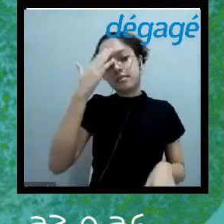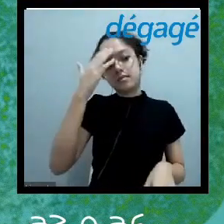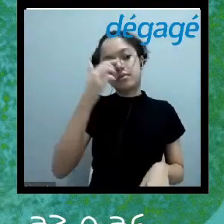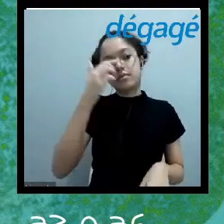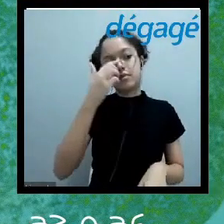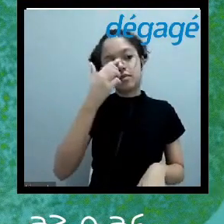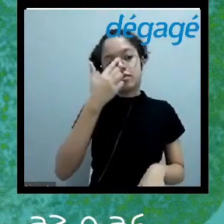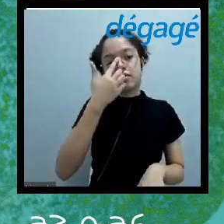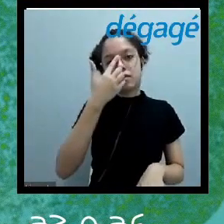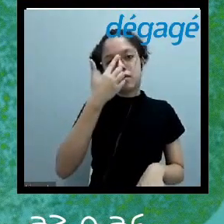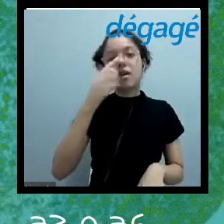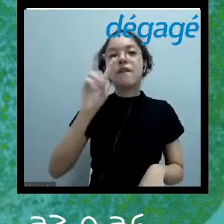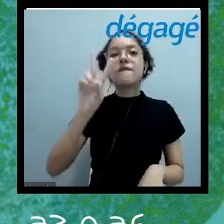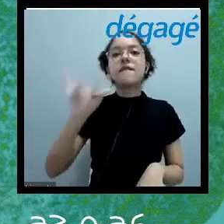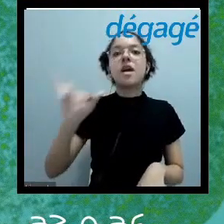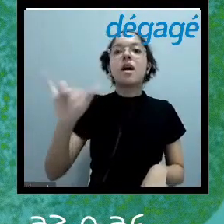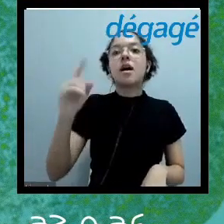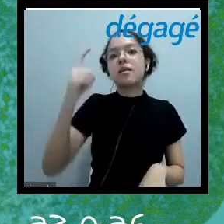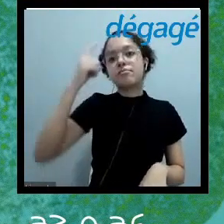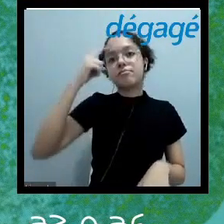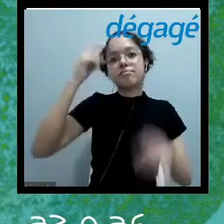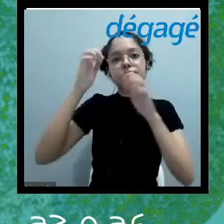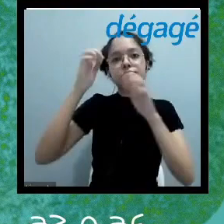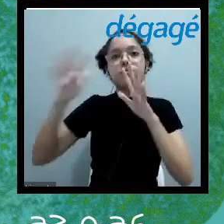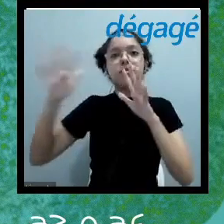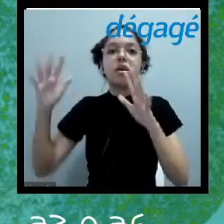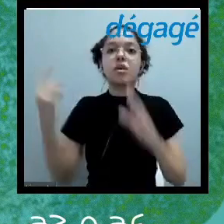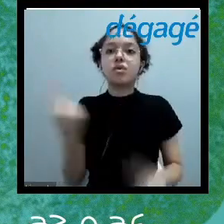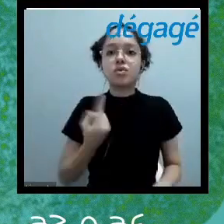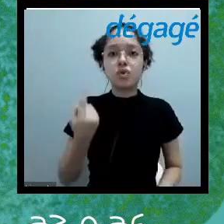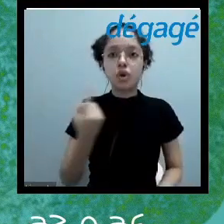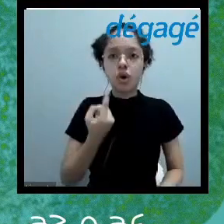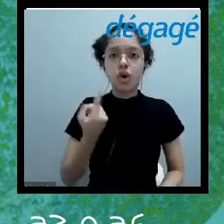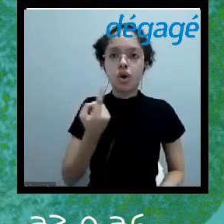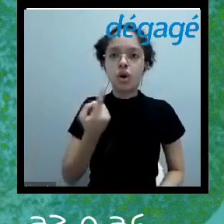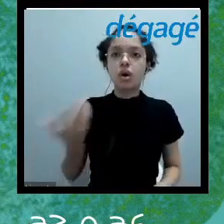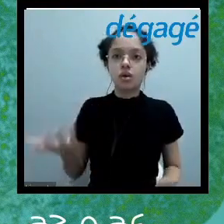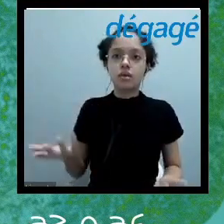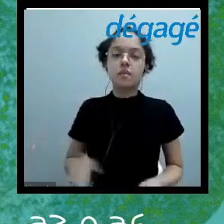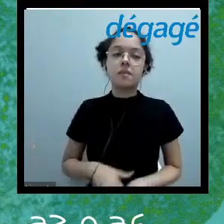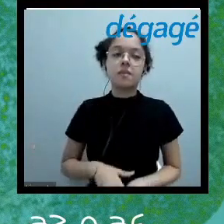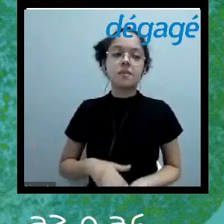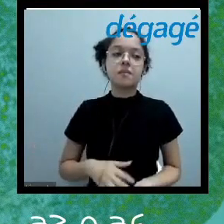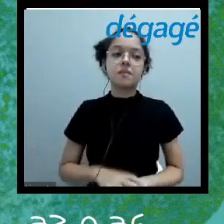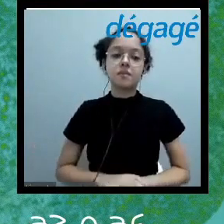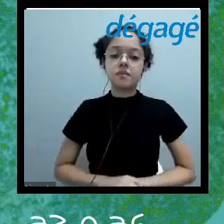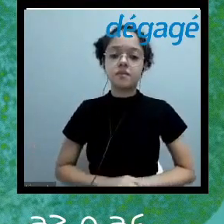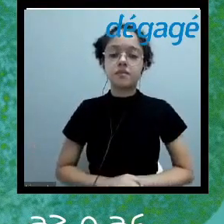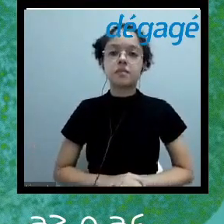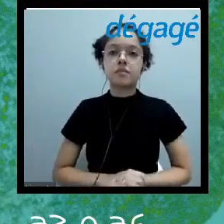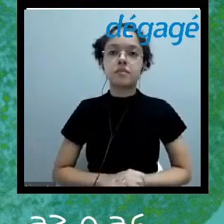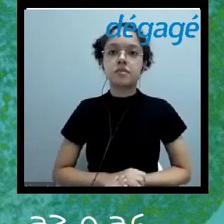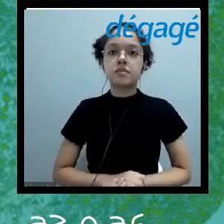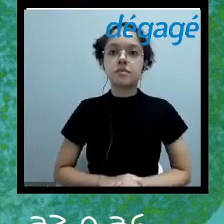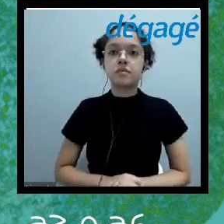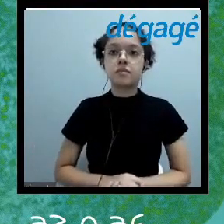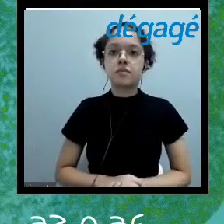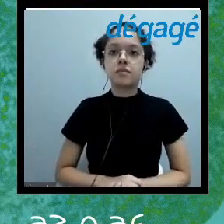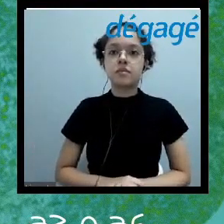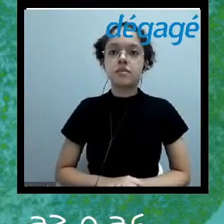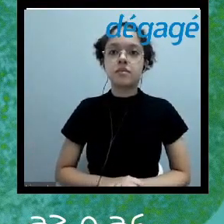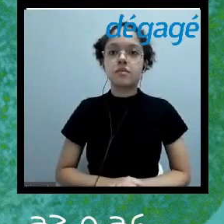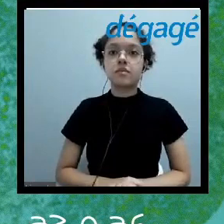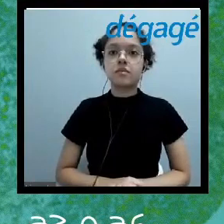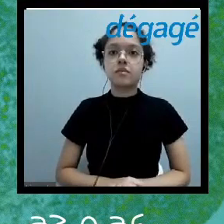beber. Possivelmente a resposta seria nula, mas fazendo essa questão de entrando na